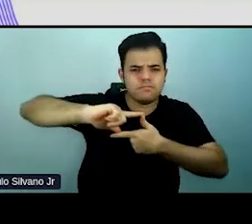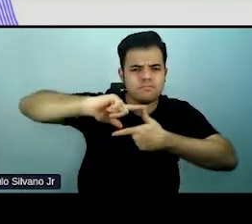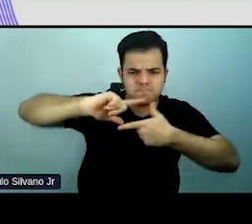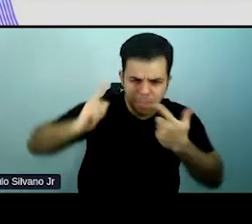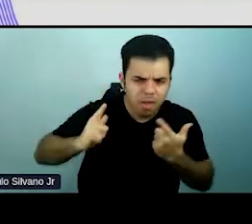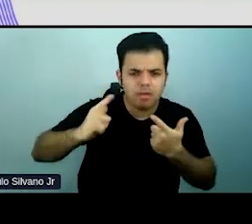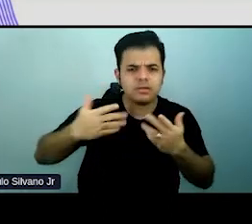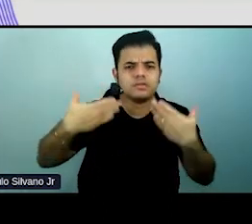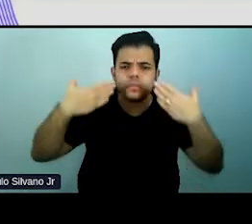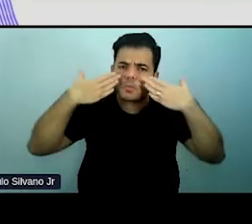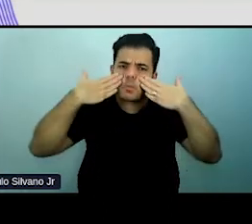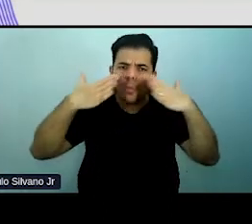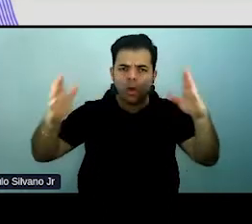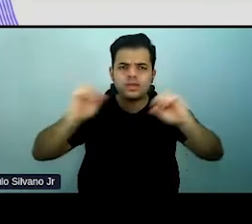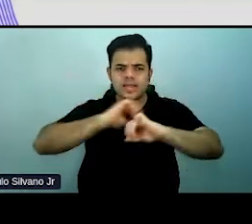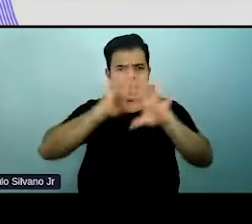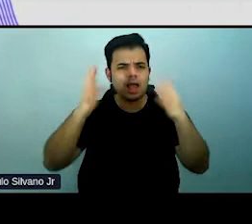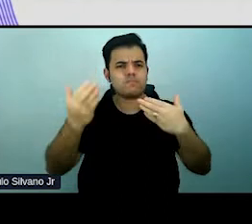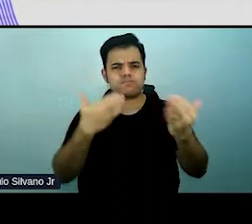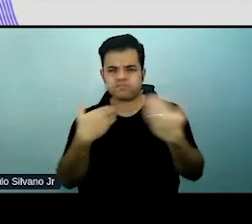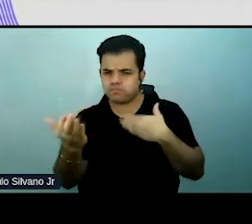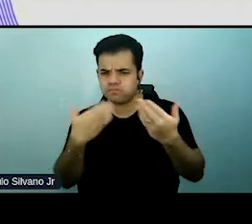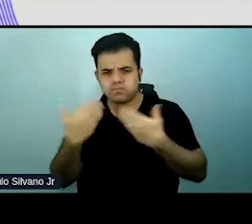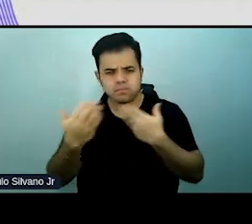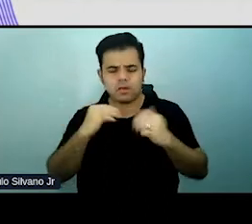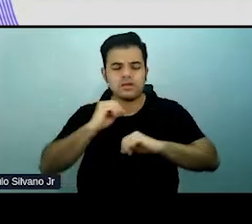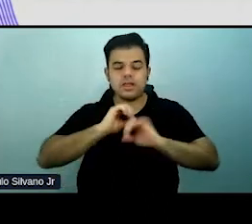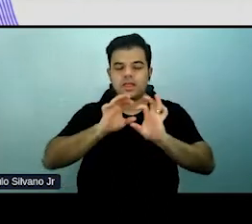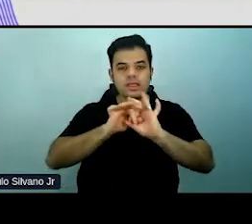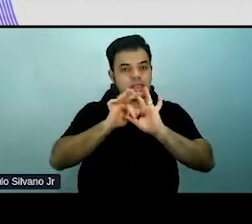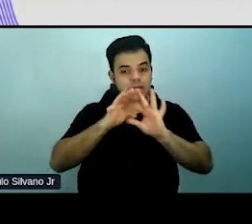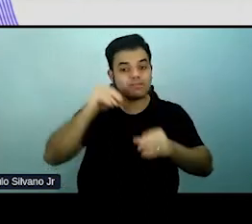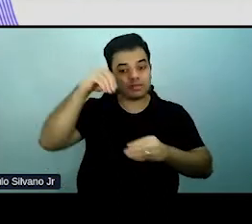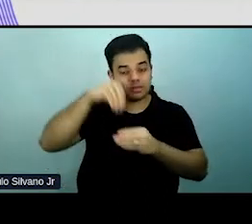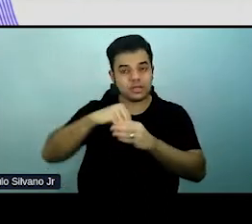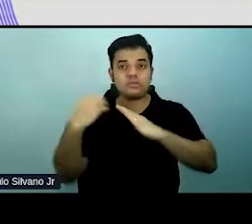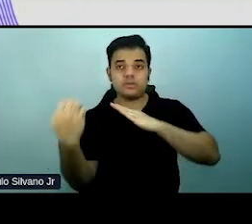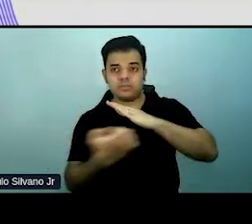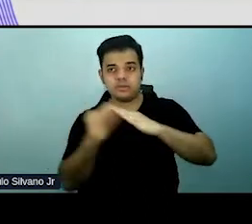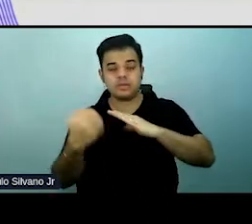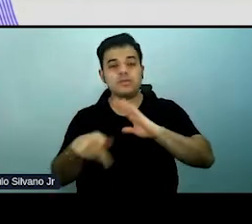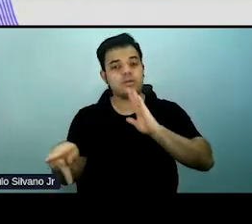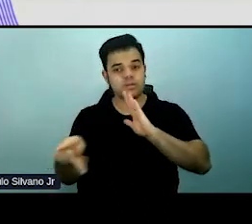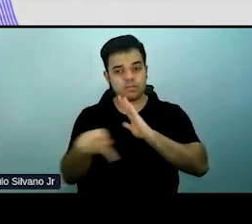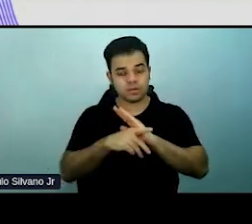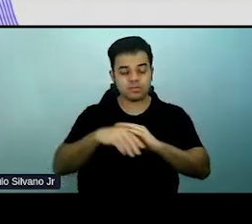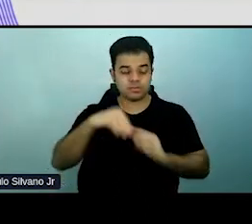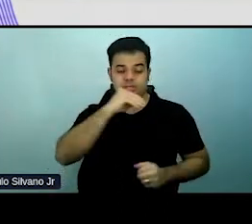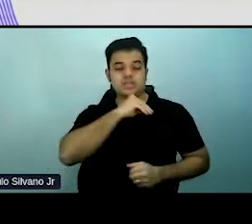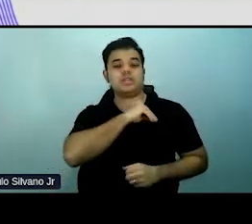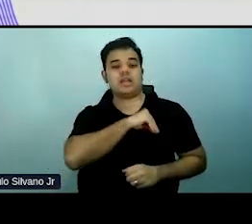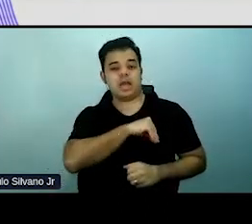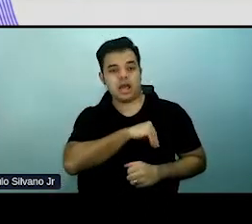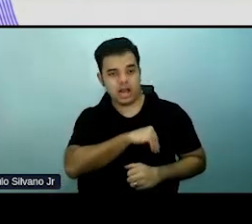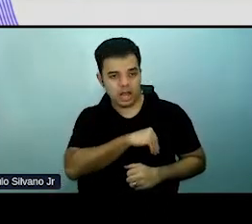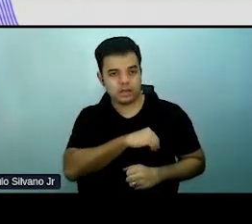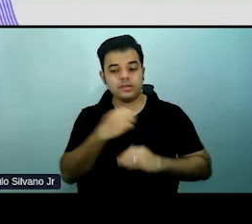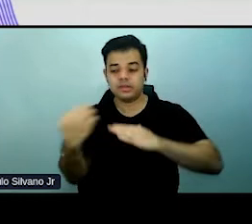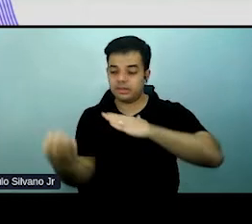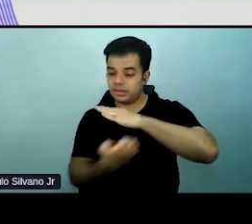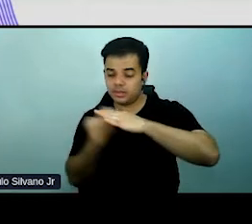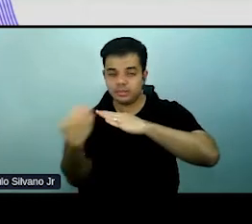Então, tentamos ter comunicações abertas dentro da Lambda. Em relação a salários, os salários da